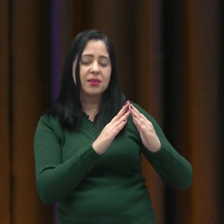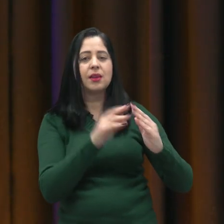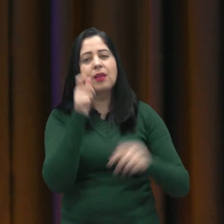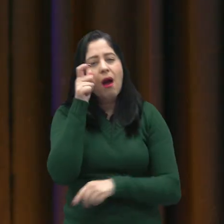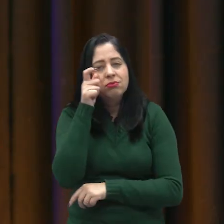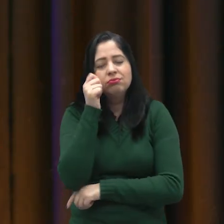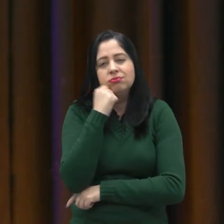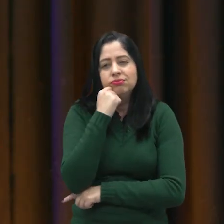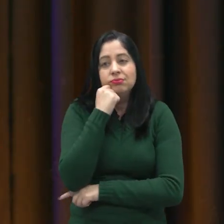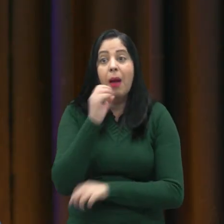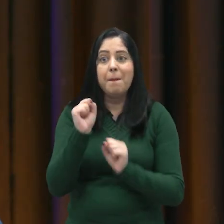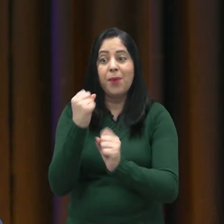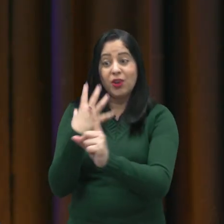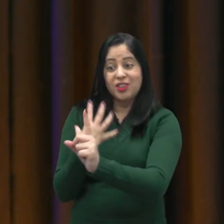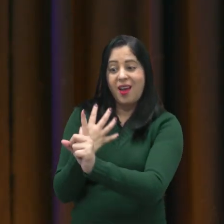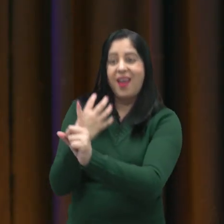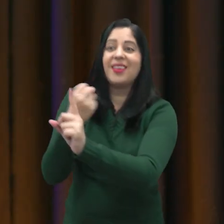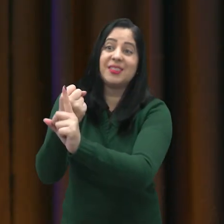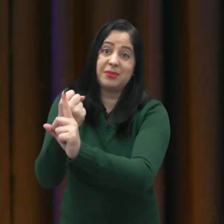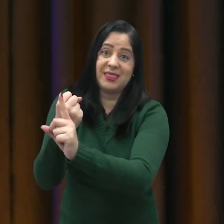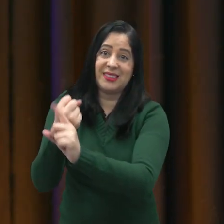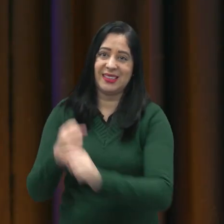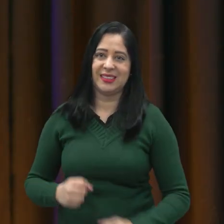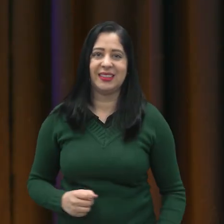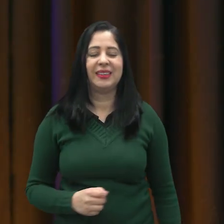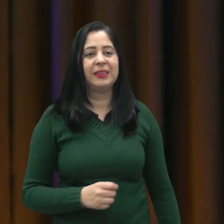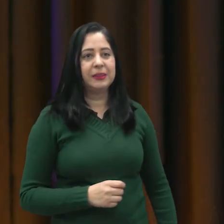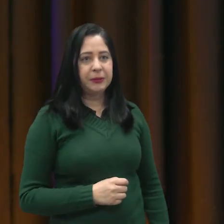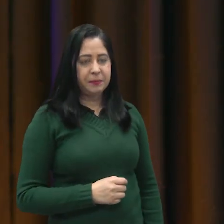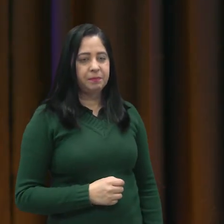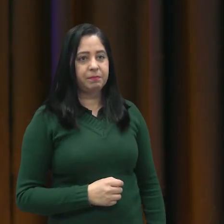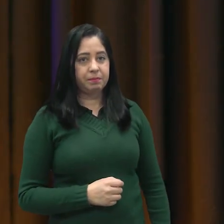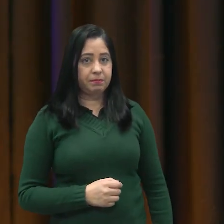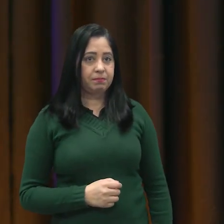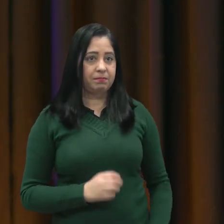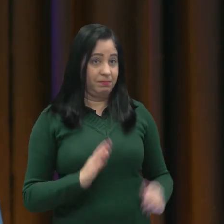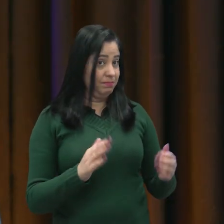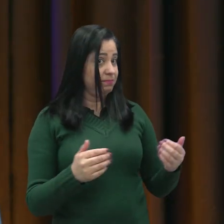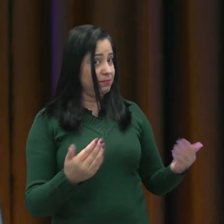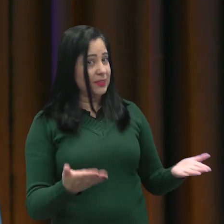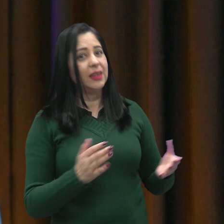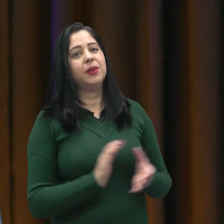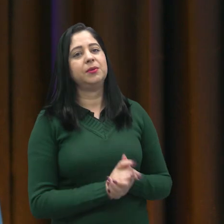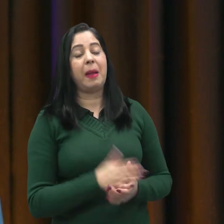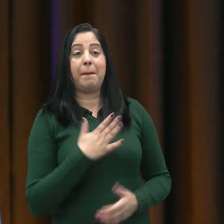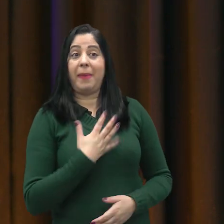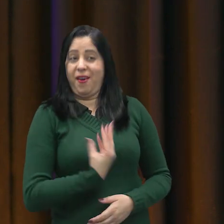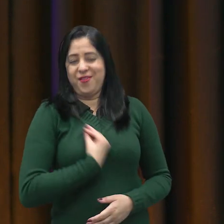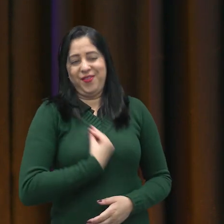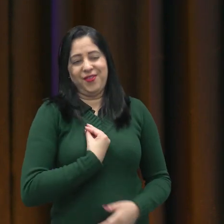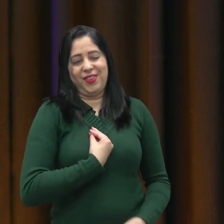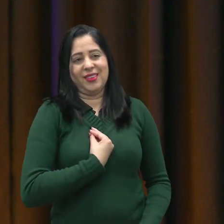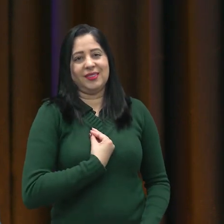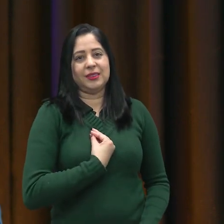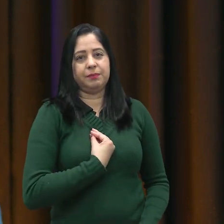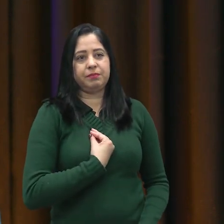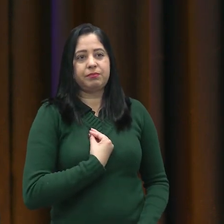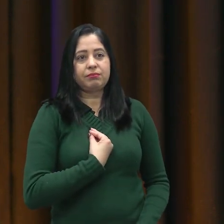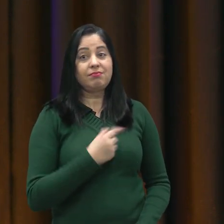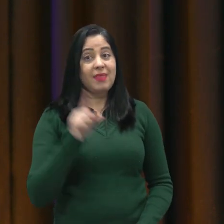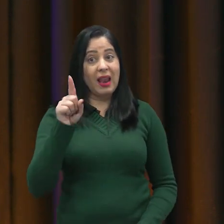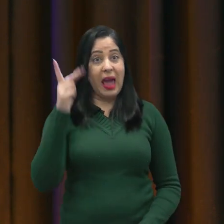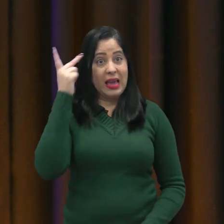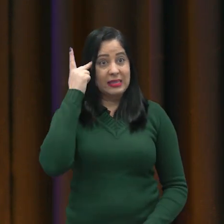a violência e só coisa ruim eu tinha de exemplo na porta da minha casa. Através do esporte, claro, a